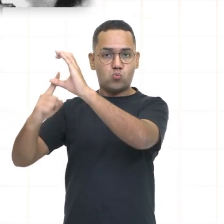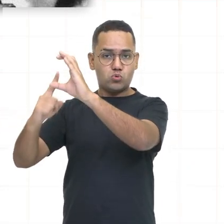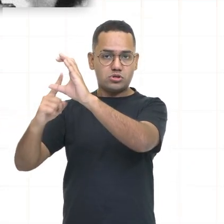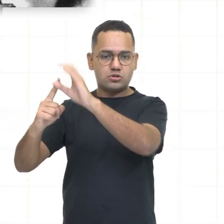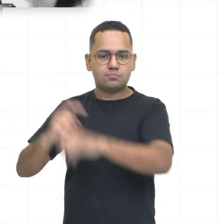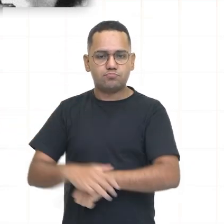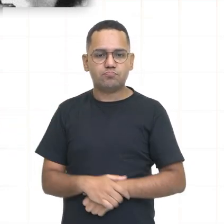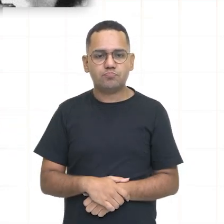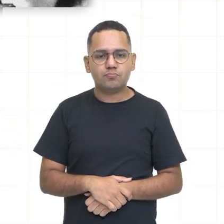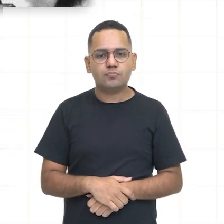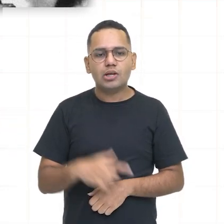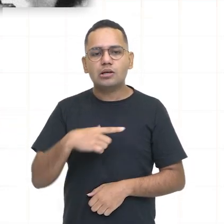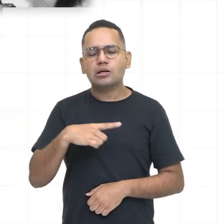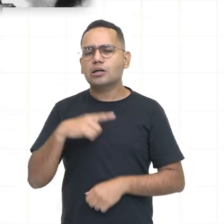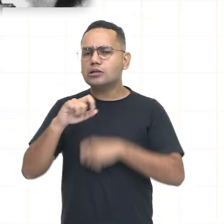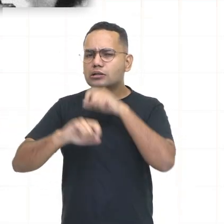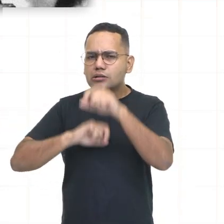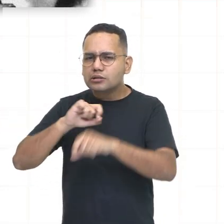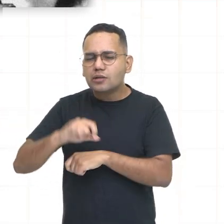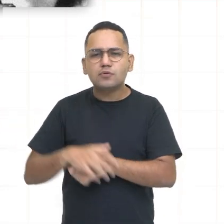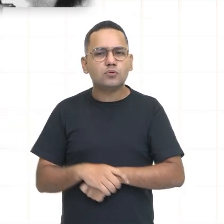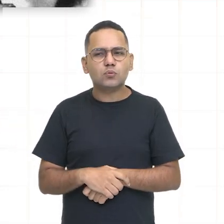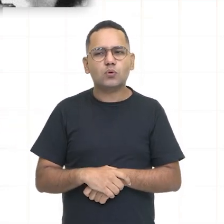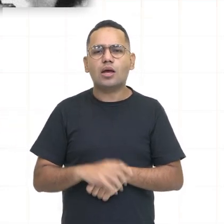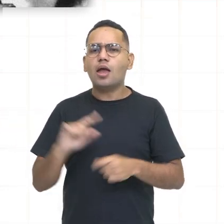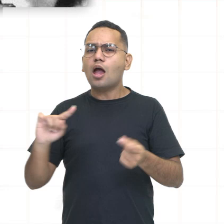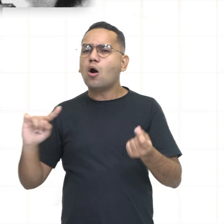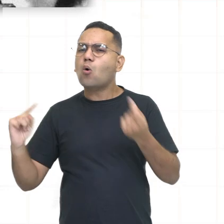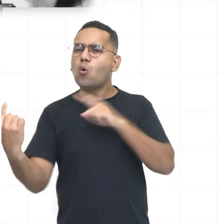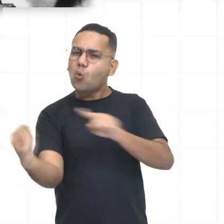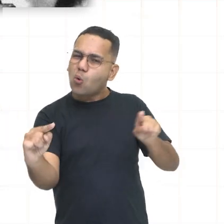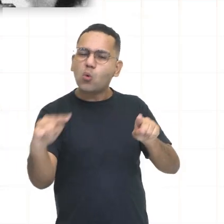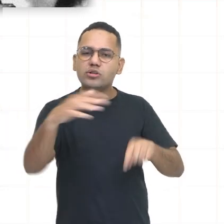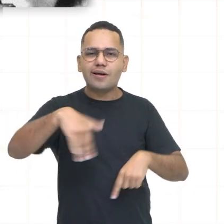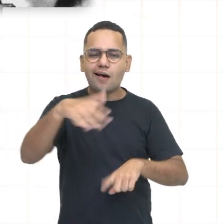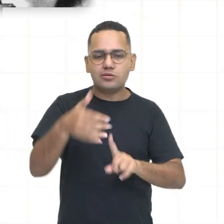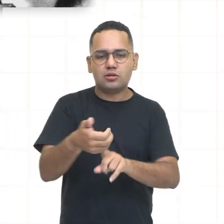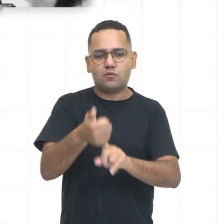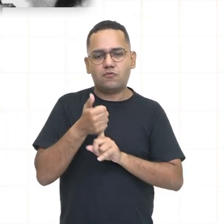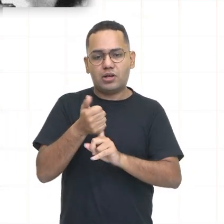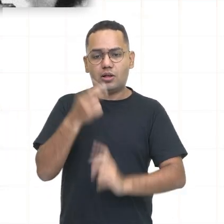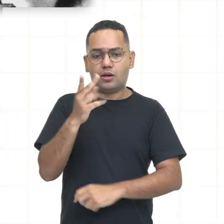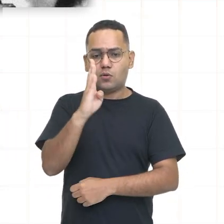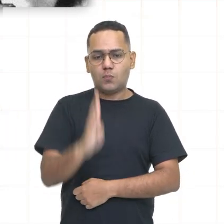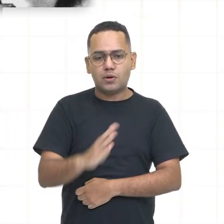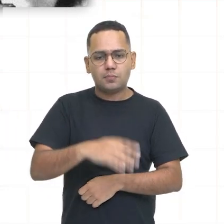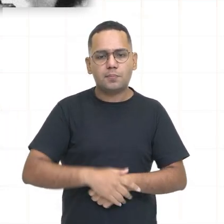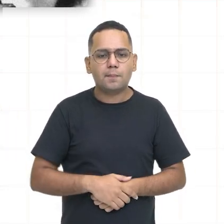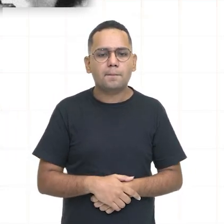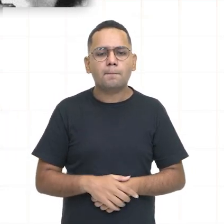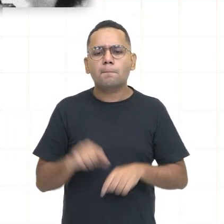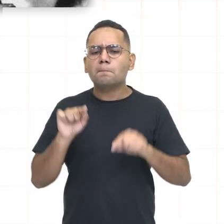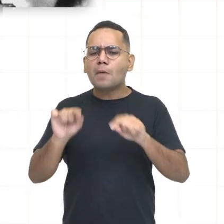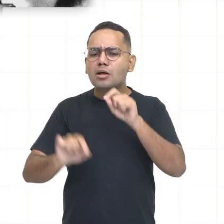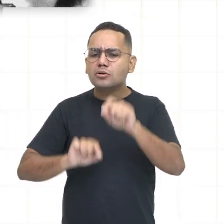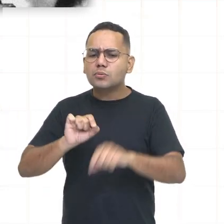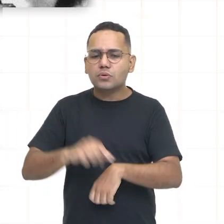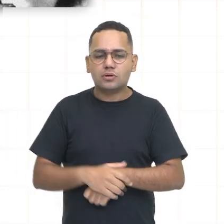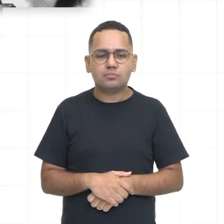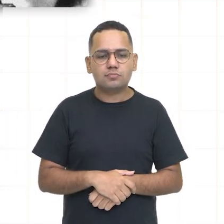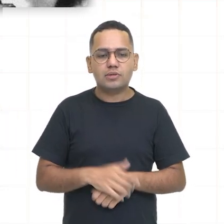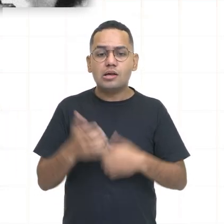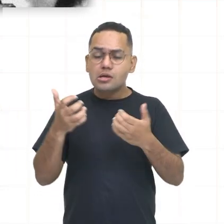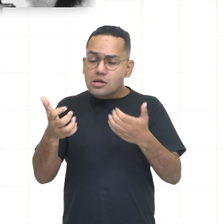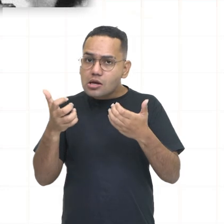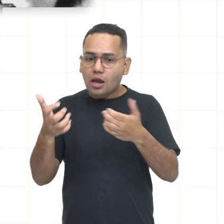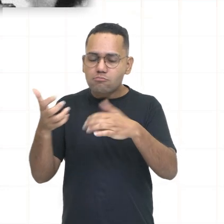que surgiu como frente de luta antifascista no Brasil e converteu-se ao movimento que